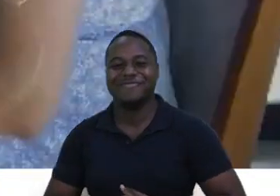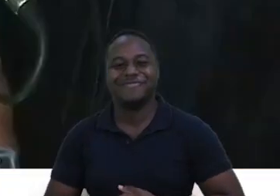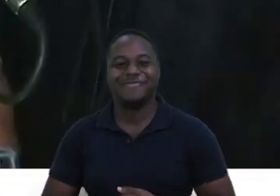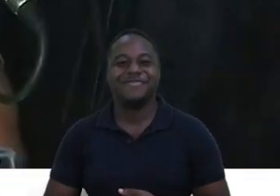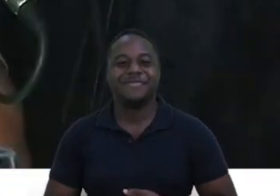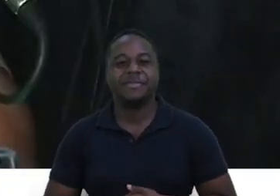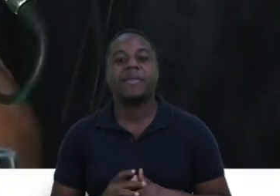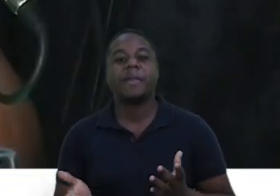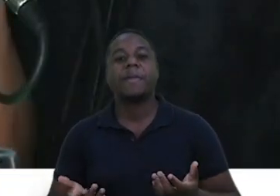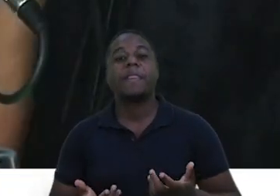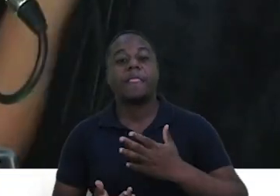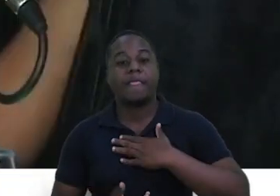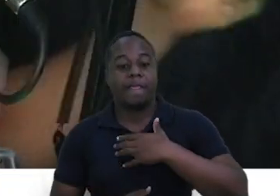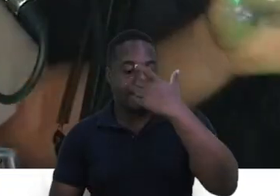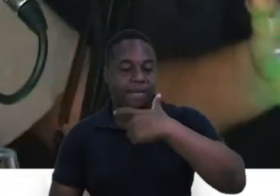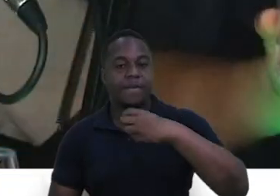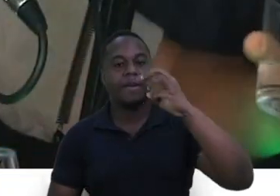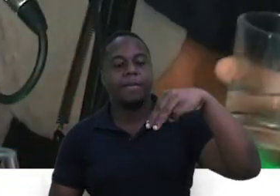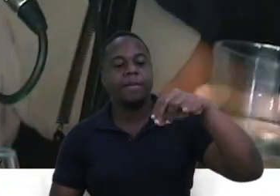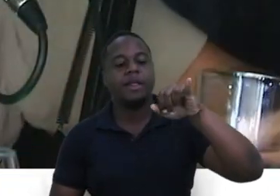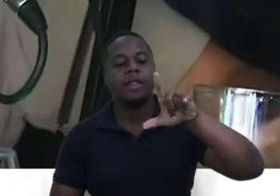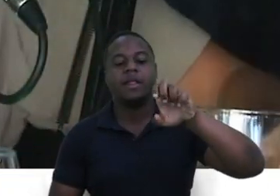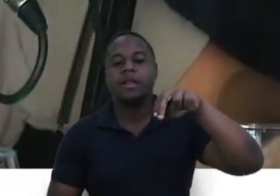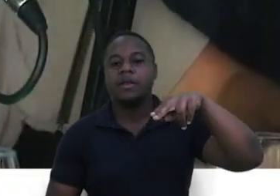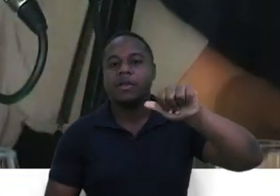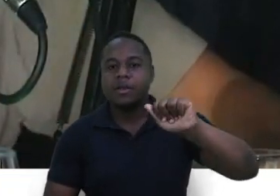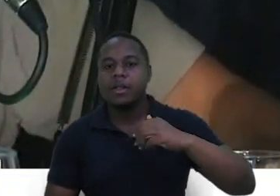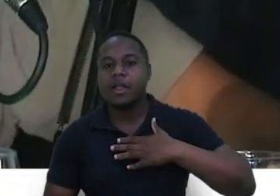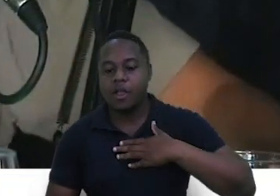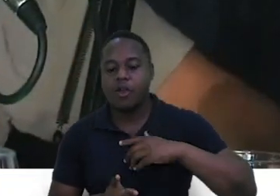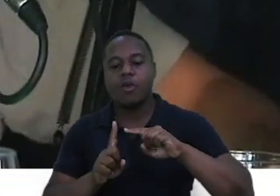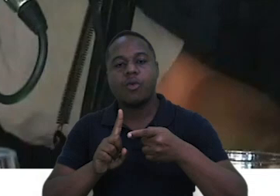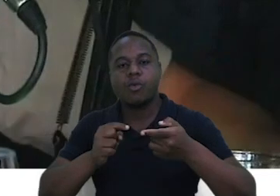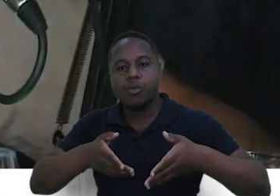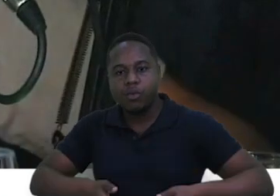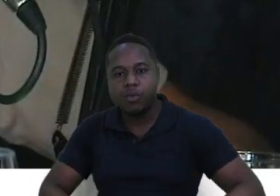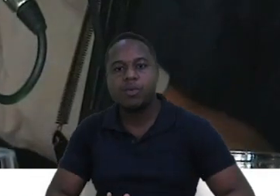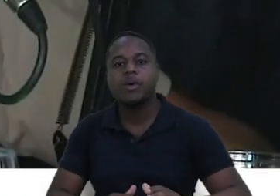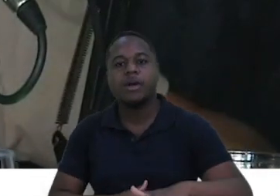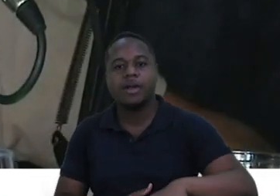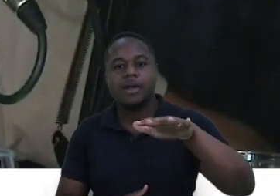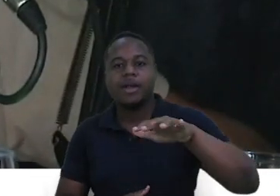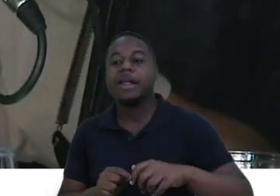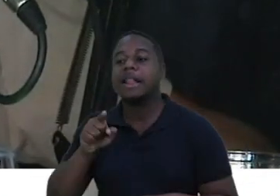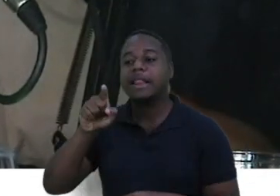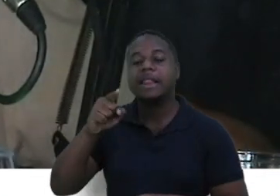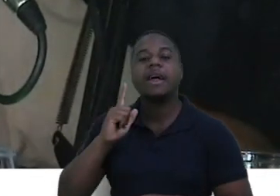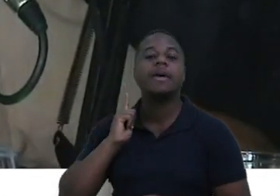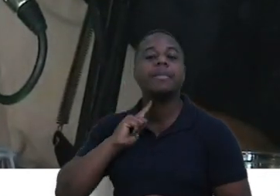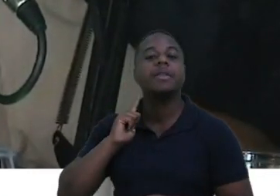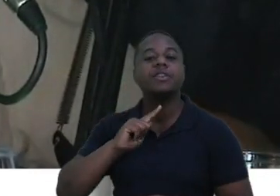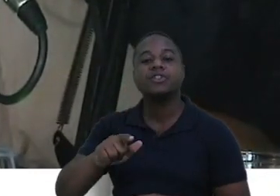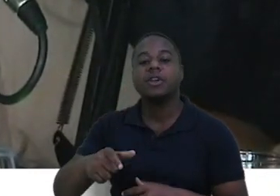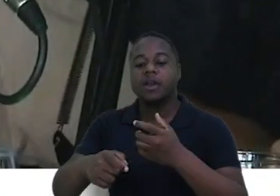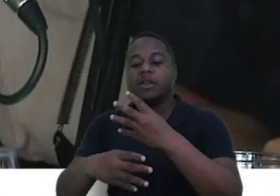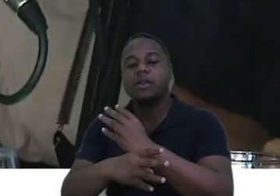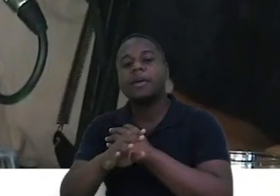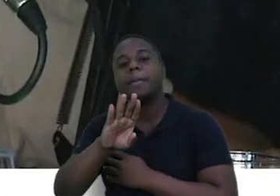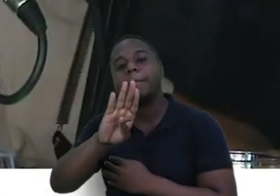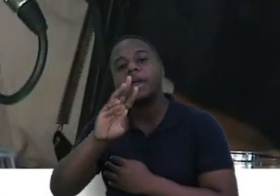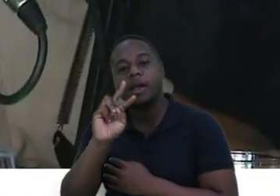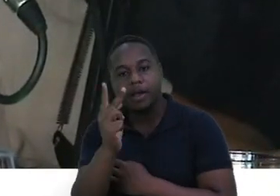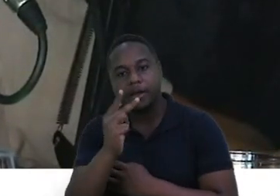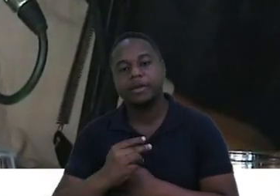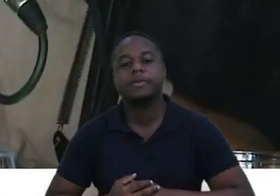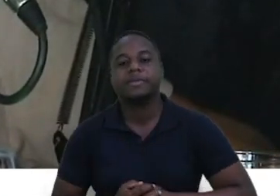Então, quem é Milena? Eu sou mineira, nascida e criada em Belo Horizonte. BH. Tem